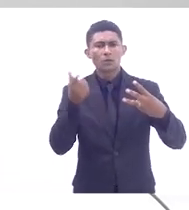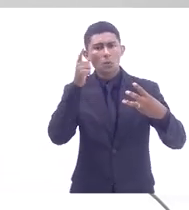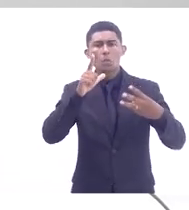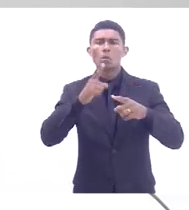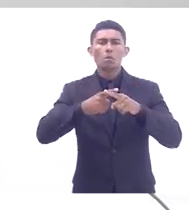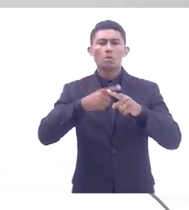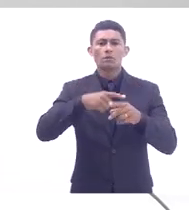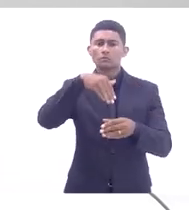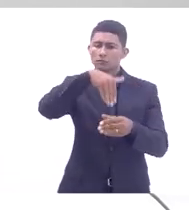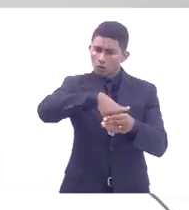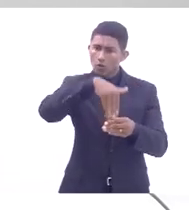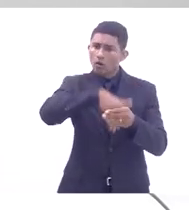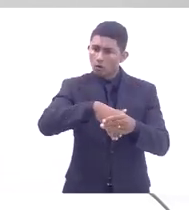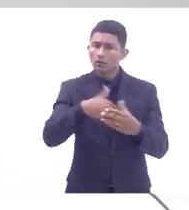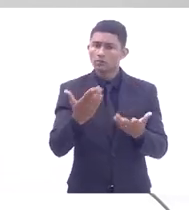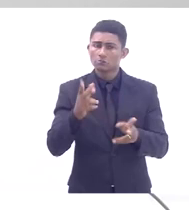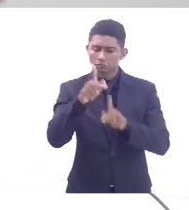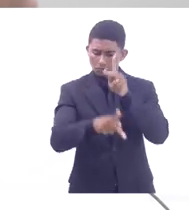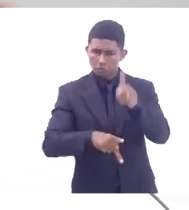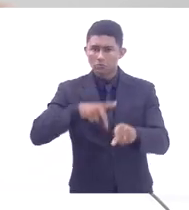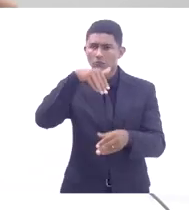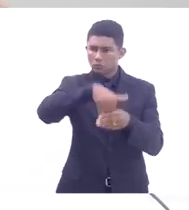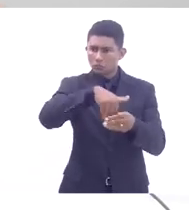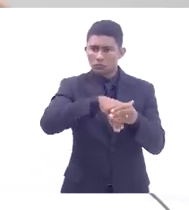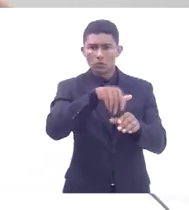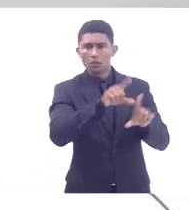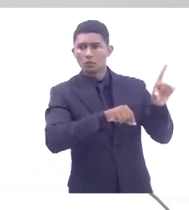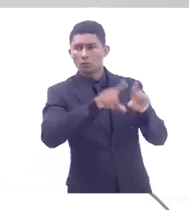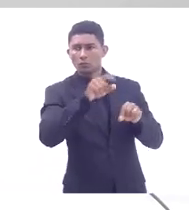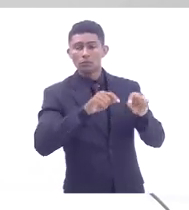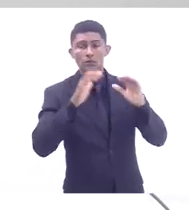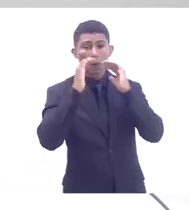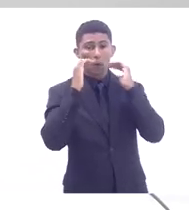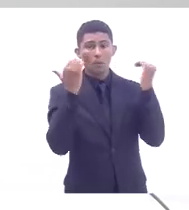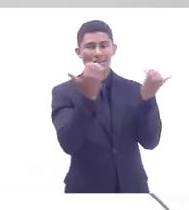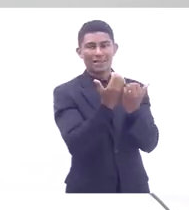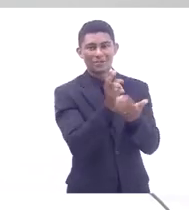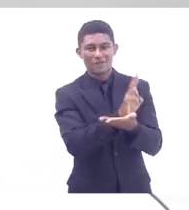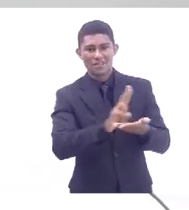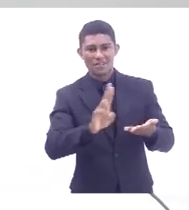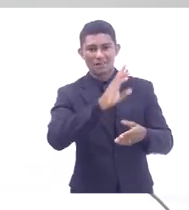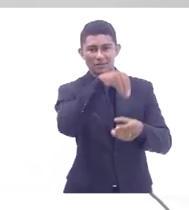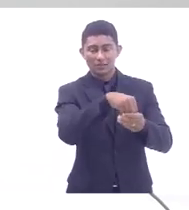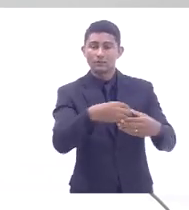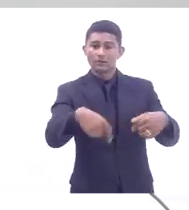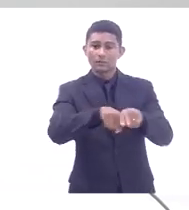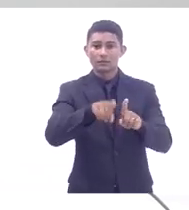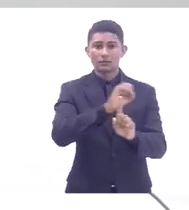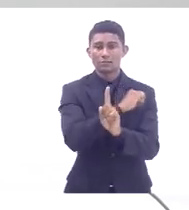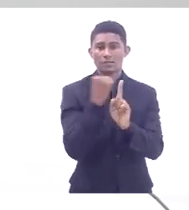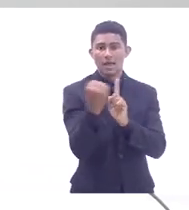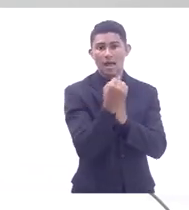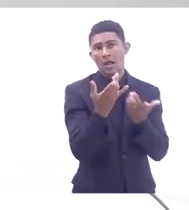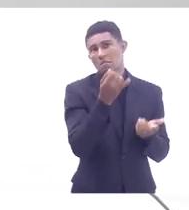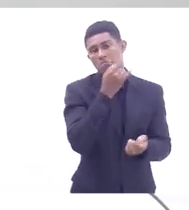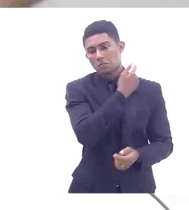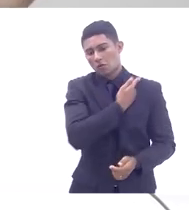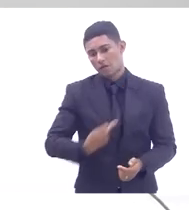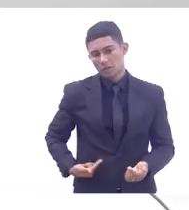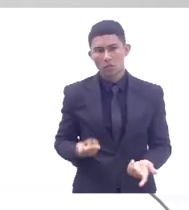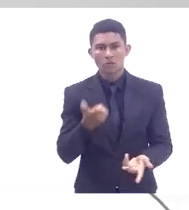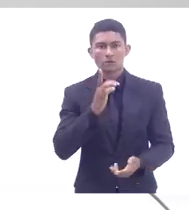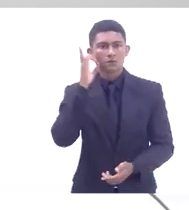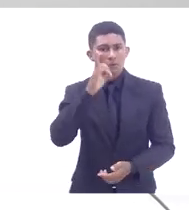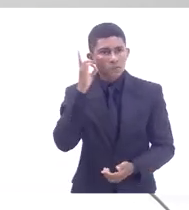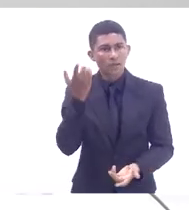de corrente do mandato Popular seja no âmbito das Comunidades acadêmicas sejam de toda a sociedade colocar o governador e deputados estaduais